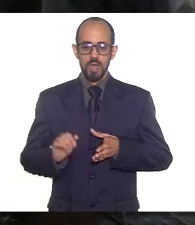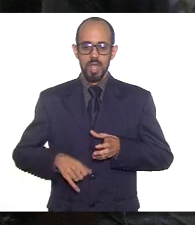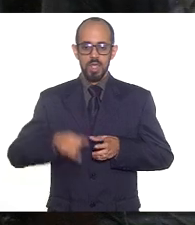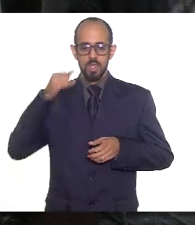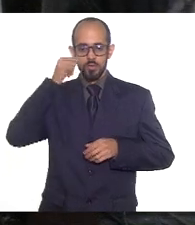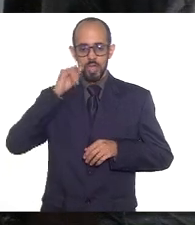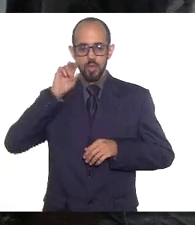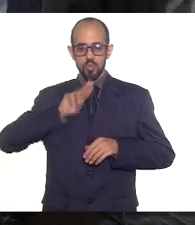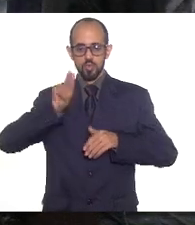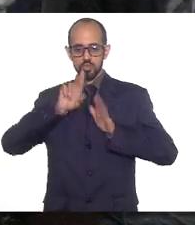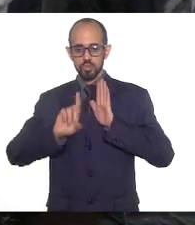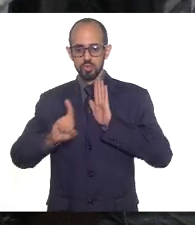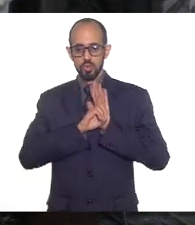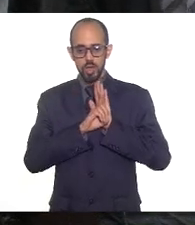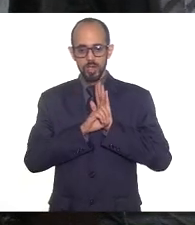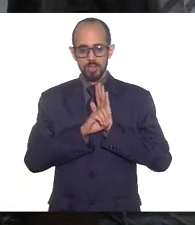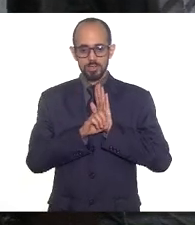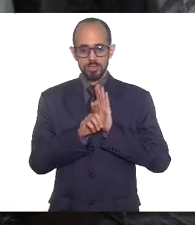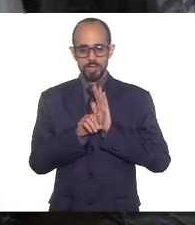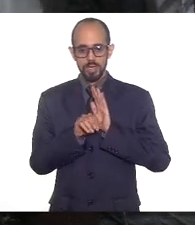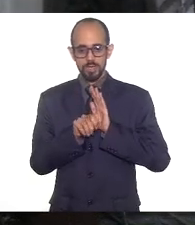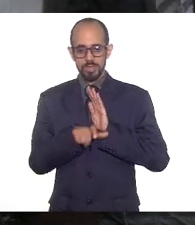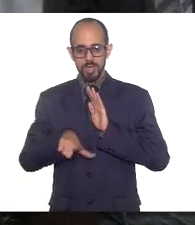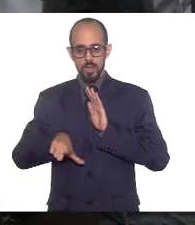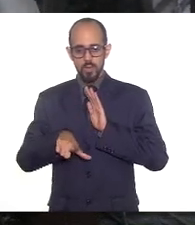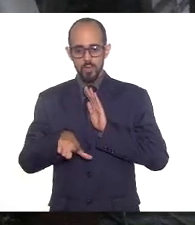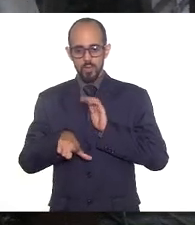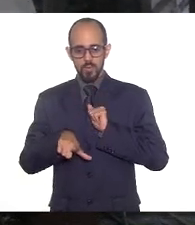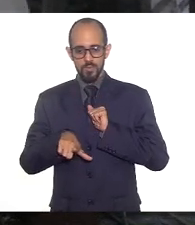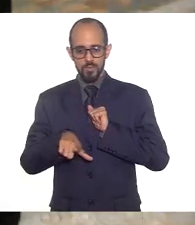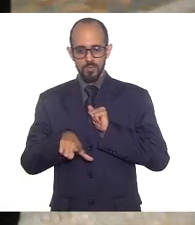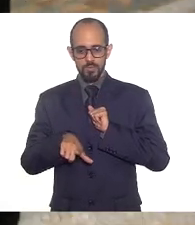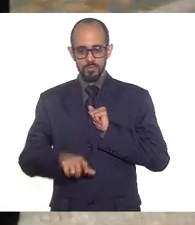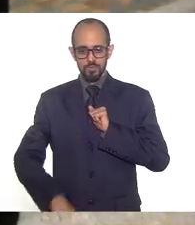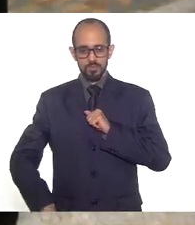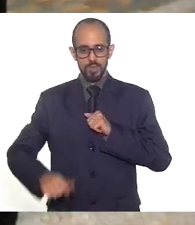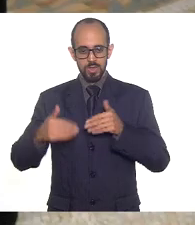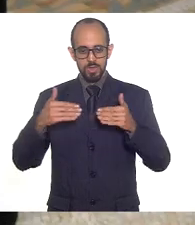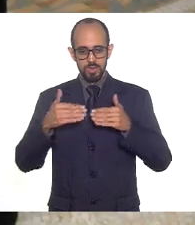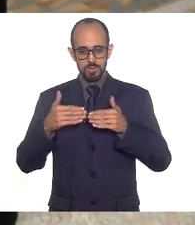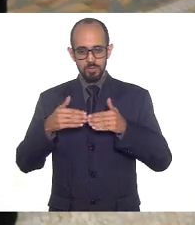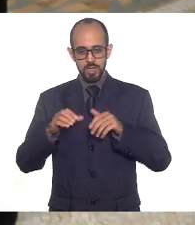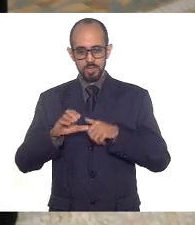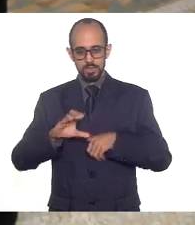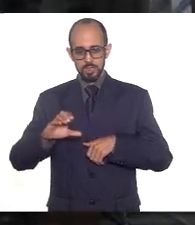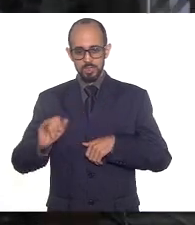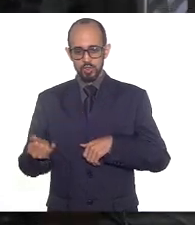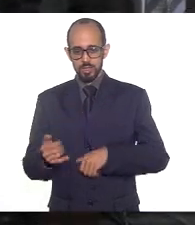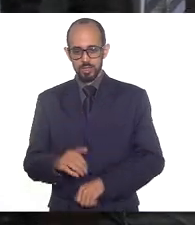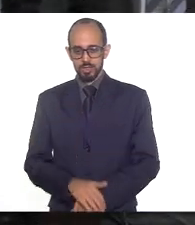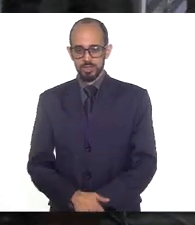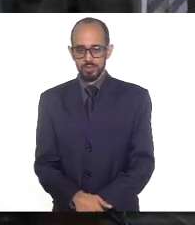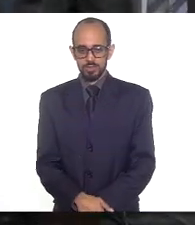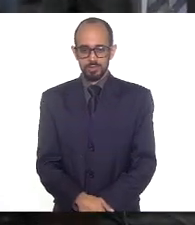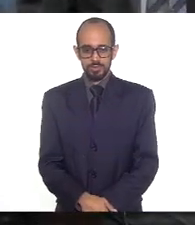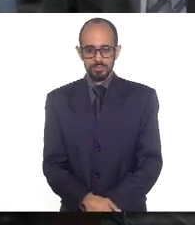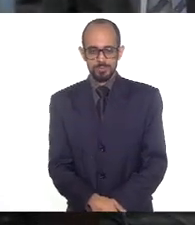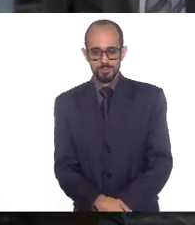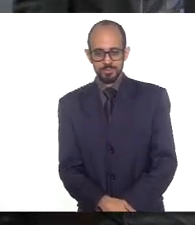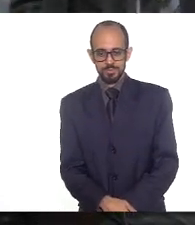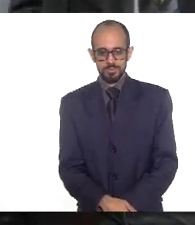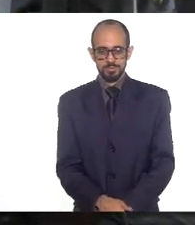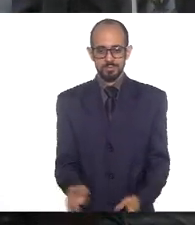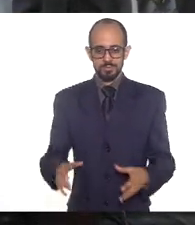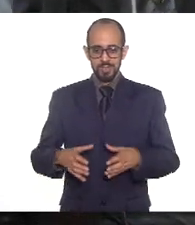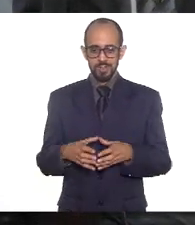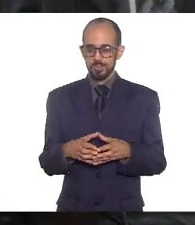drogas até danniel librelon é parecida essa CJ presidente e pela comissão